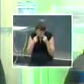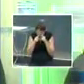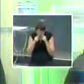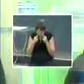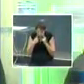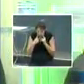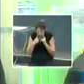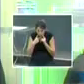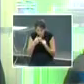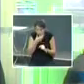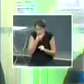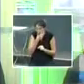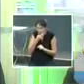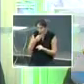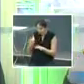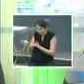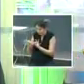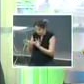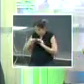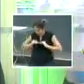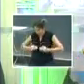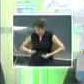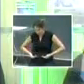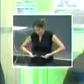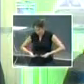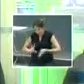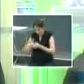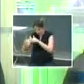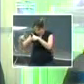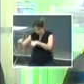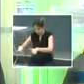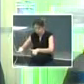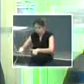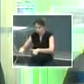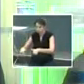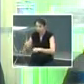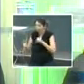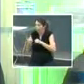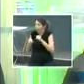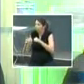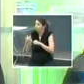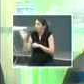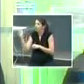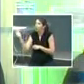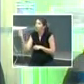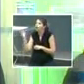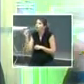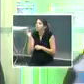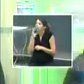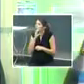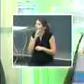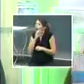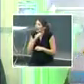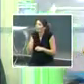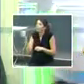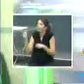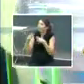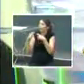esbugalhados desse tamanho e saiu correndo e gritando no meio do corredor: doutor, corre que aconteceu um milagre. E quando eu cheguei, o Felipe estava sentado peladinho na beirada